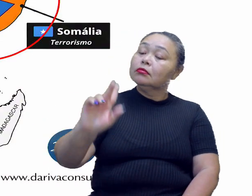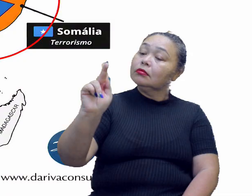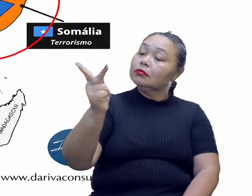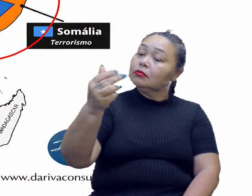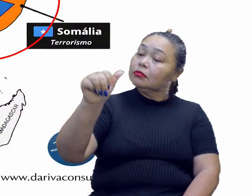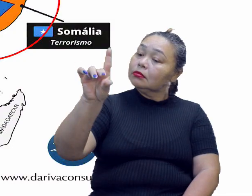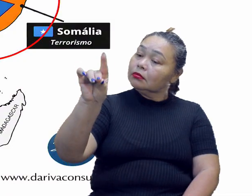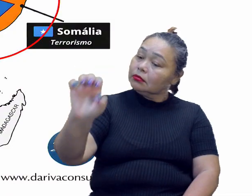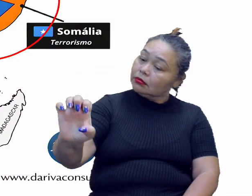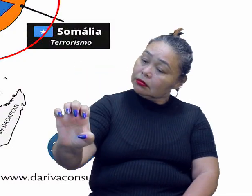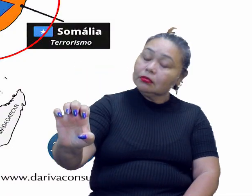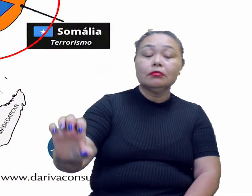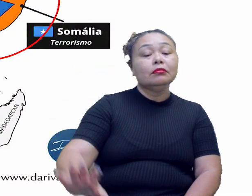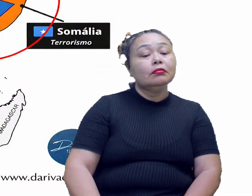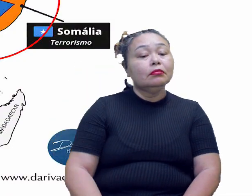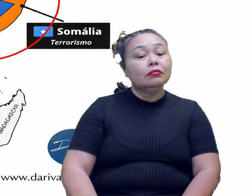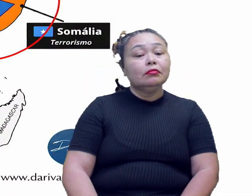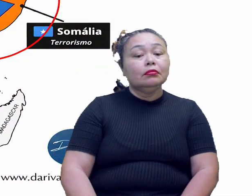Chad.